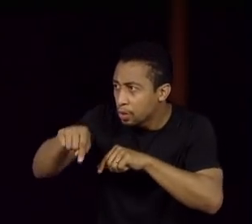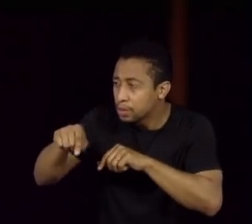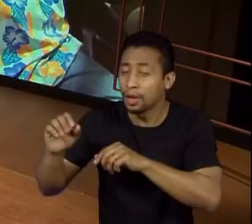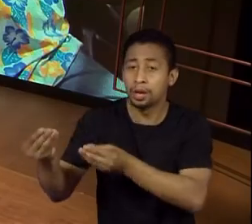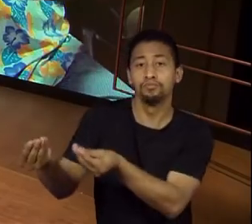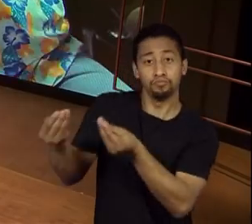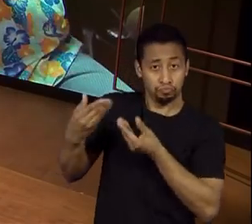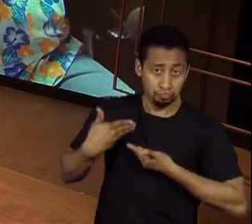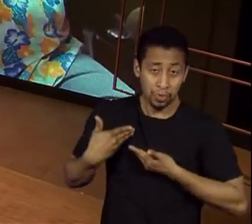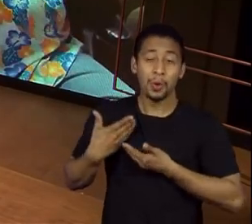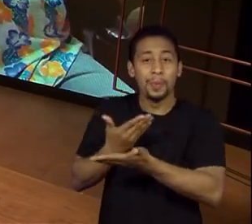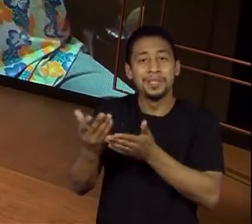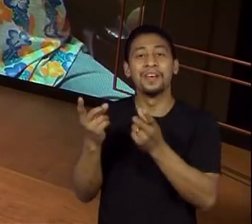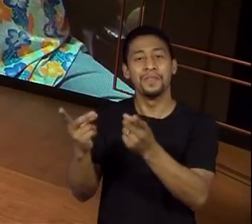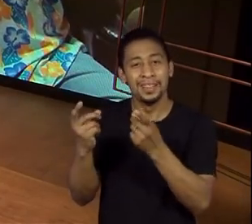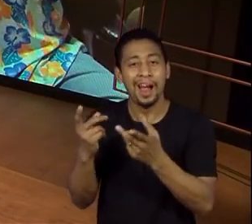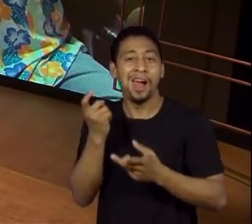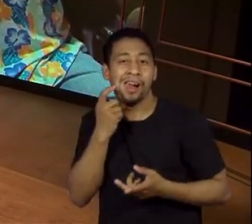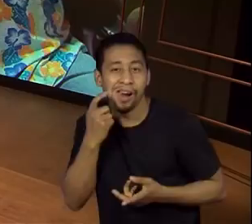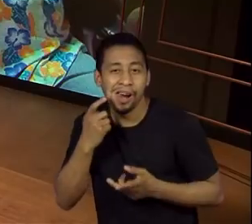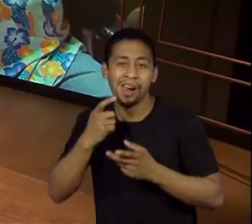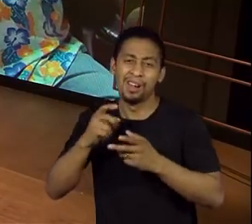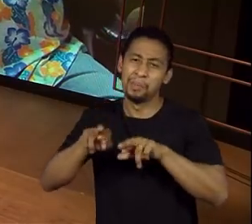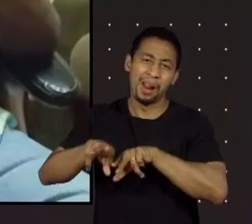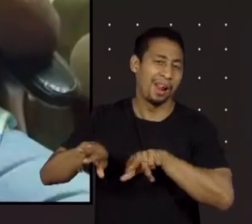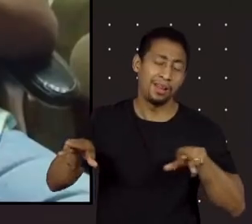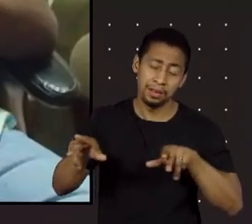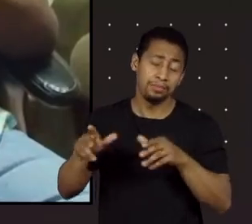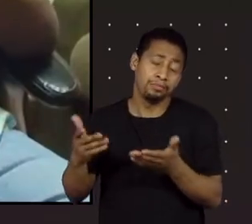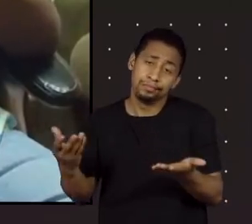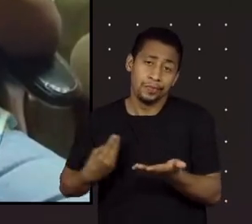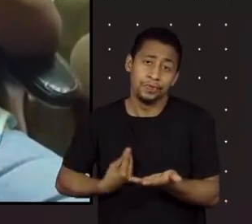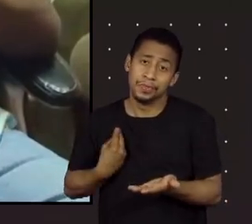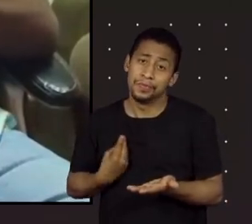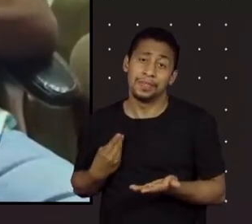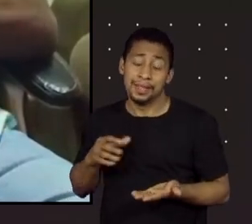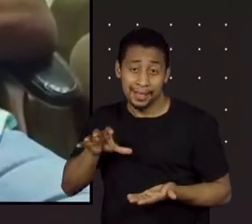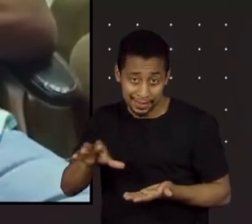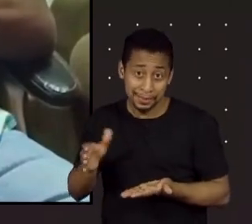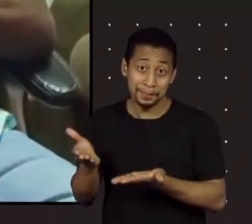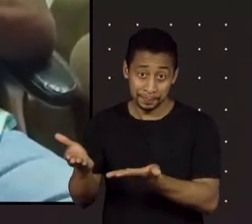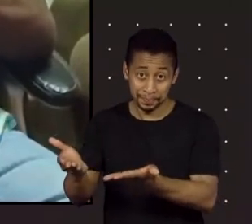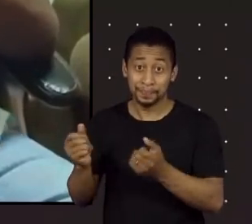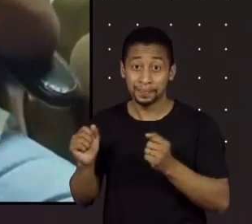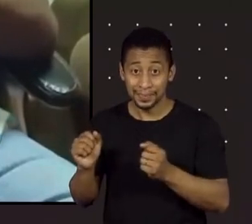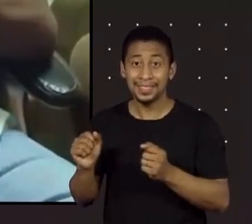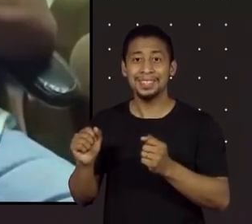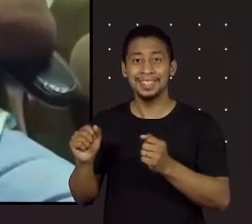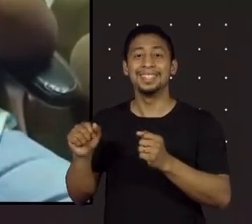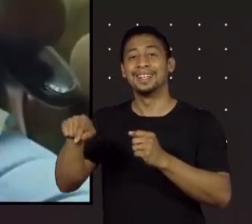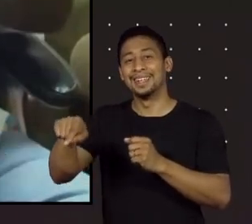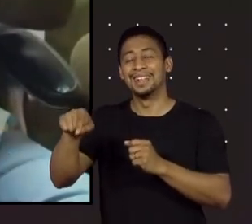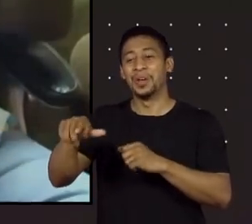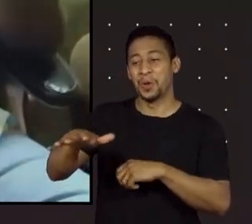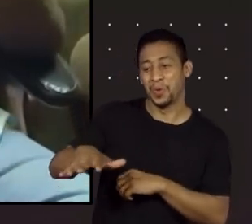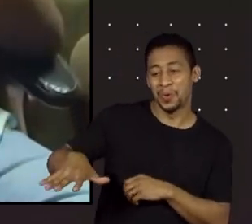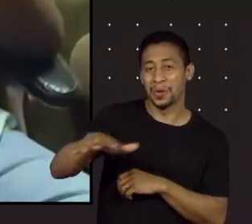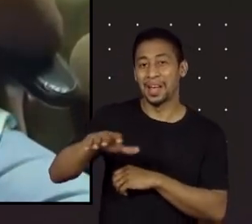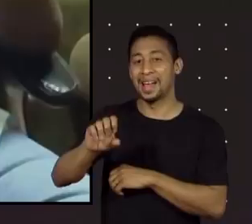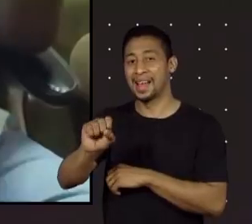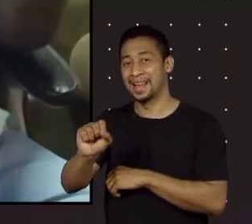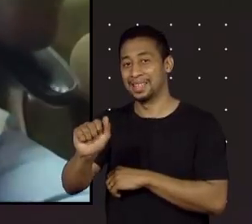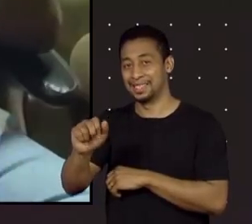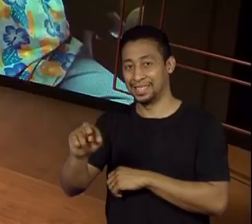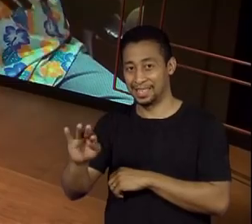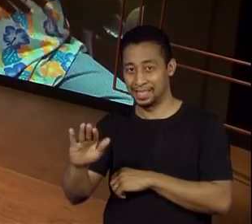puxa, aquelas coisas todas, né? E sobrevivendo, dormindo bem, né? Indo até Santa Cruz, que era o final da